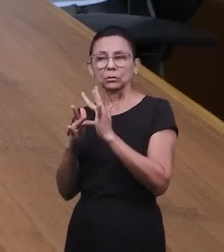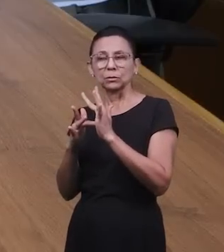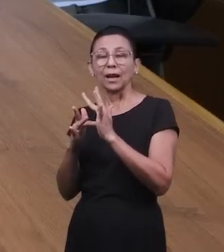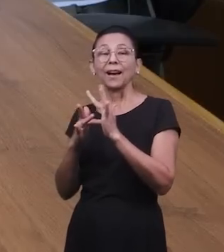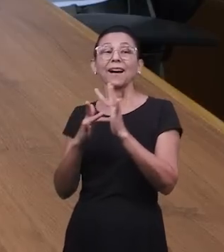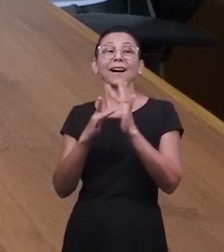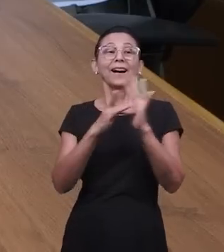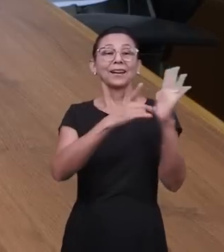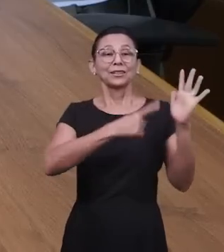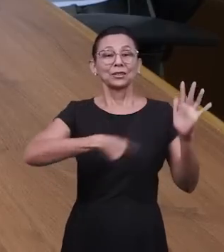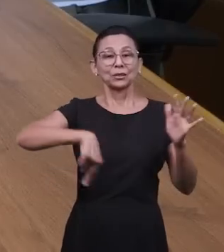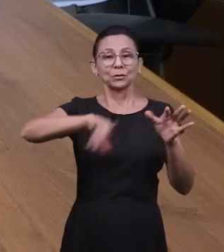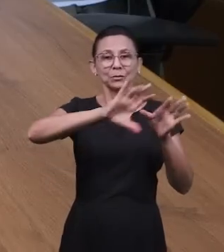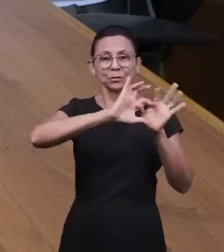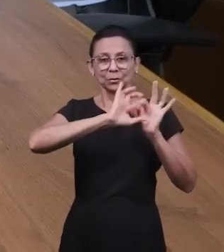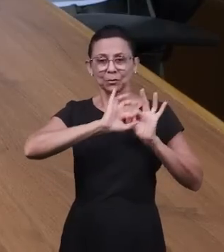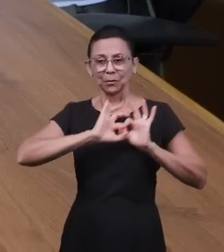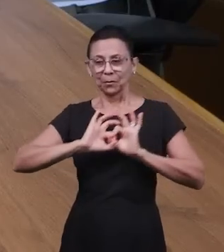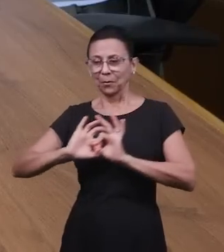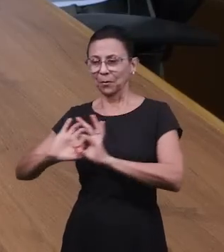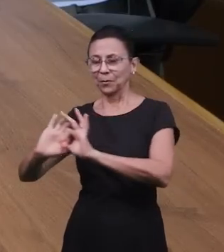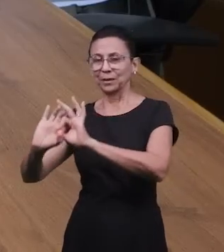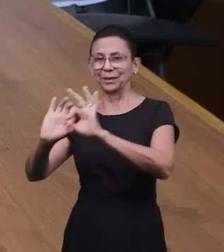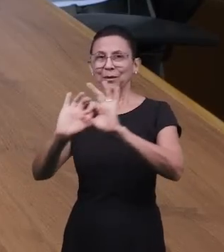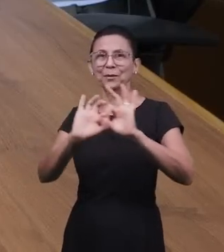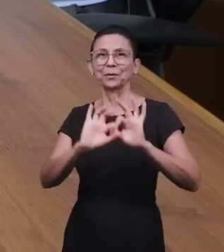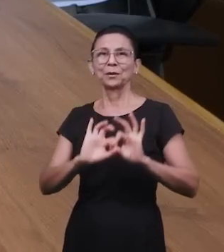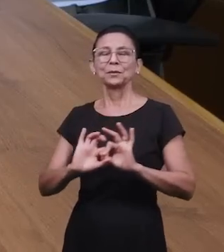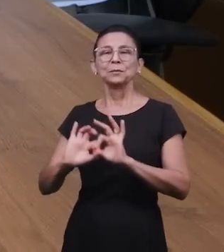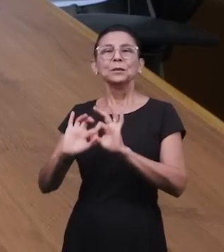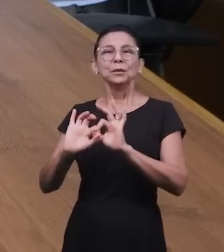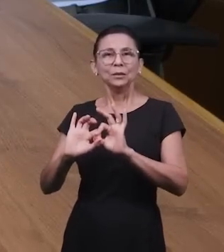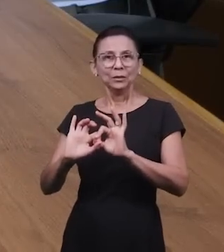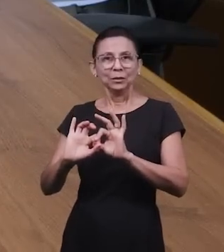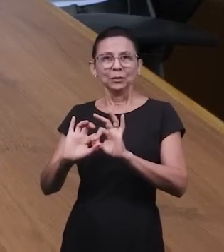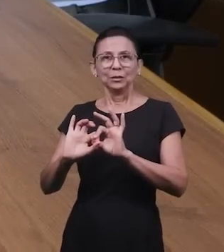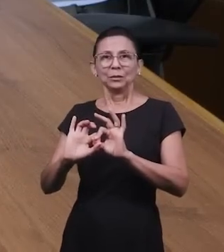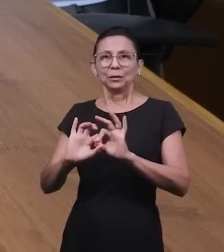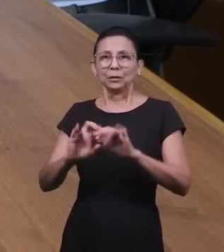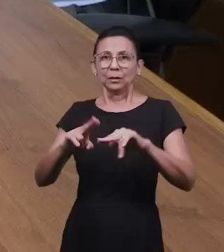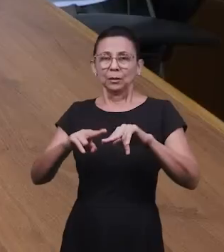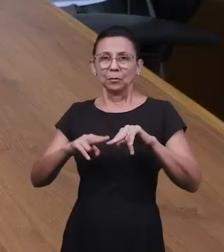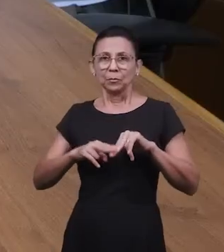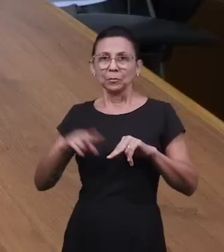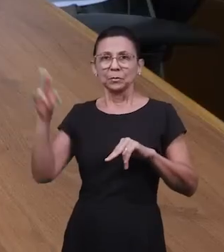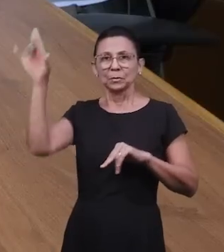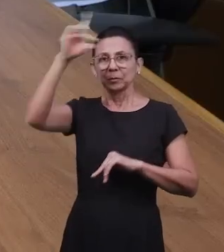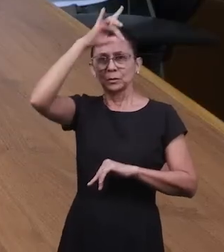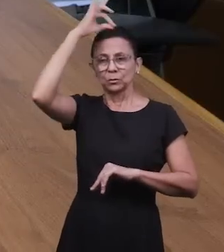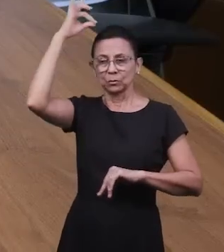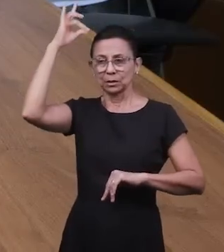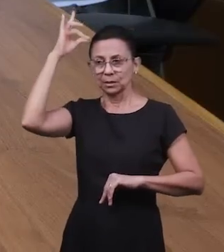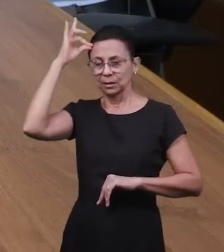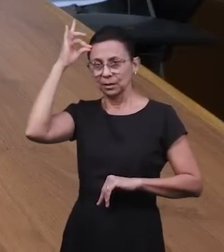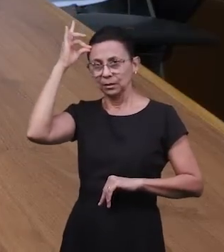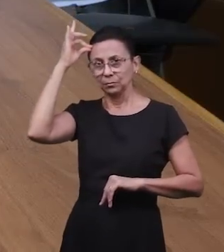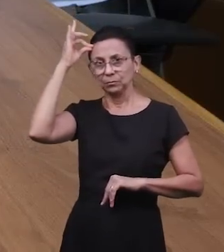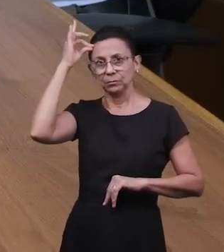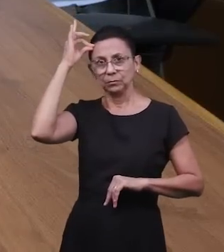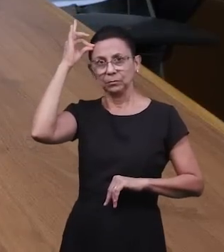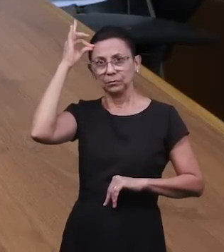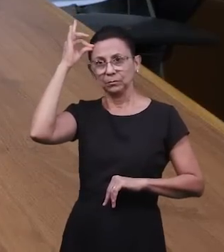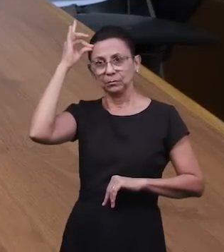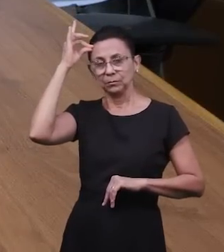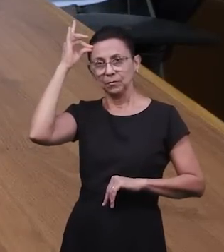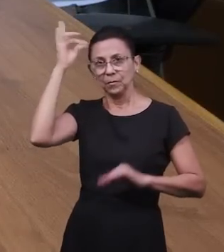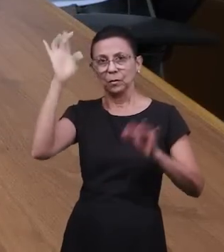temos comunhão. Então, eu tenho comunhão no Espírito com você, com meu irmão e